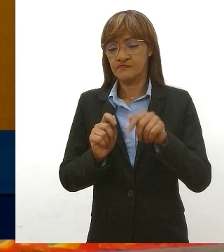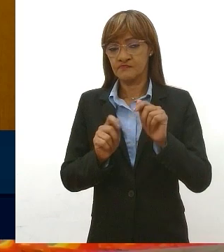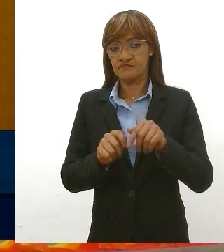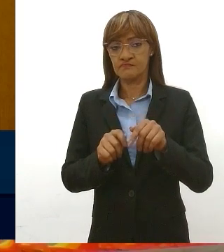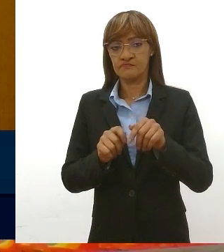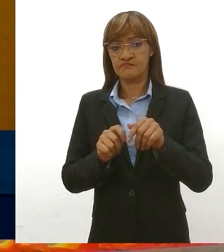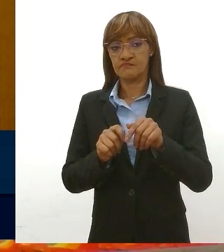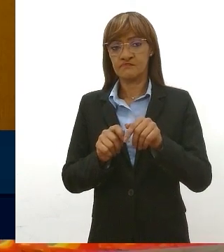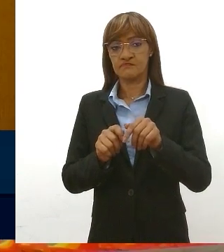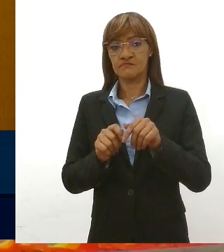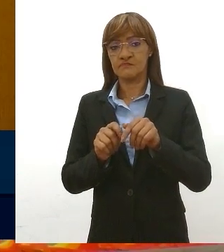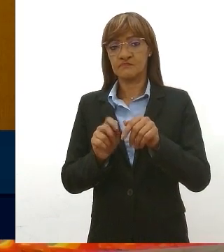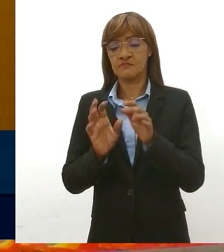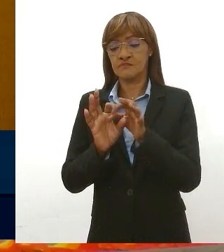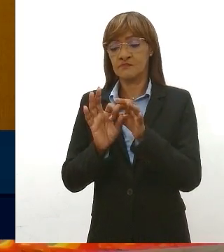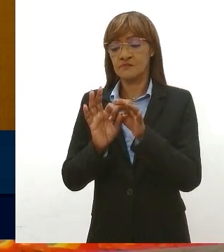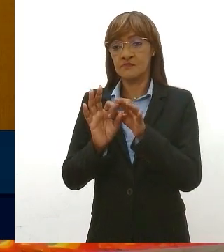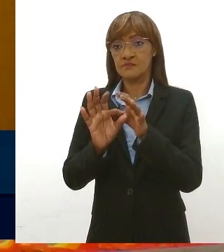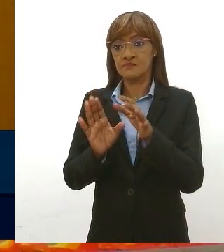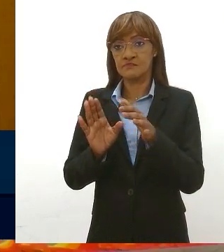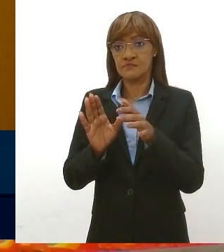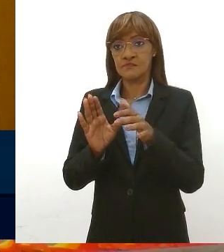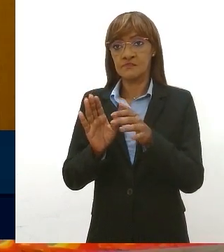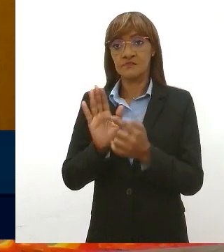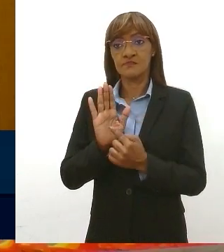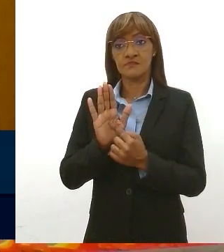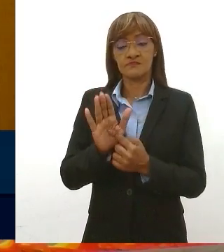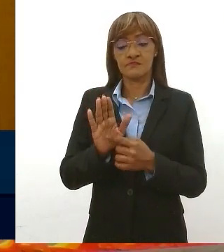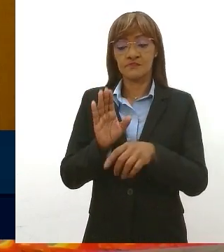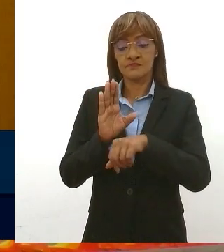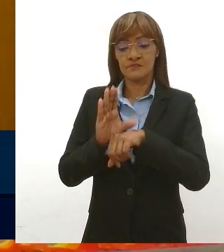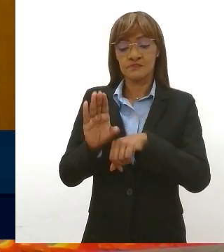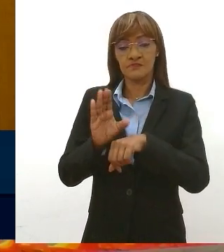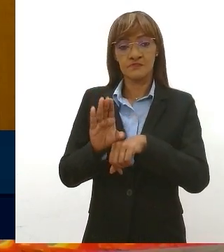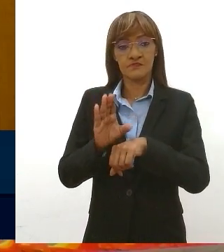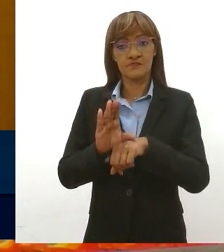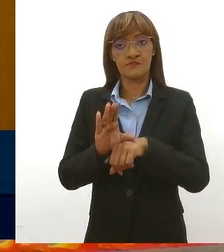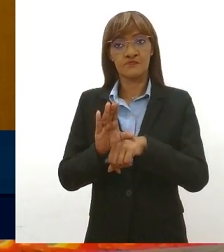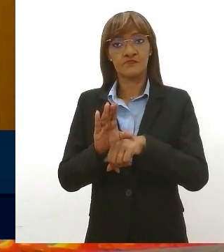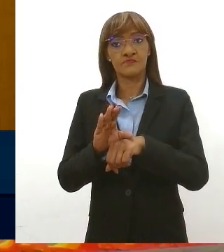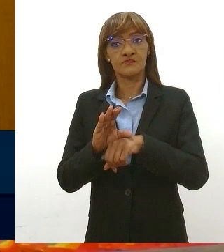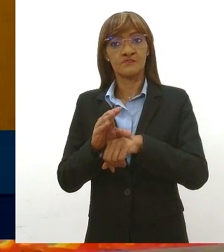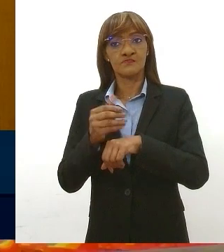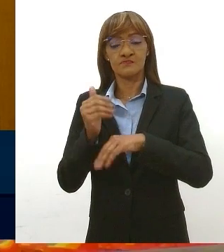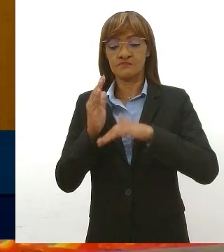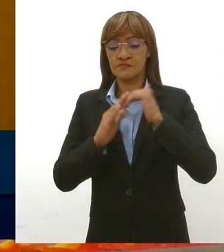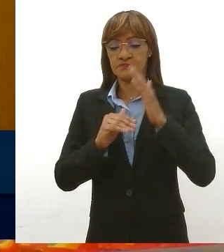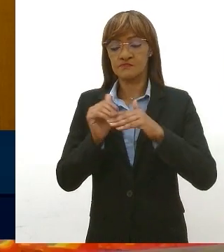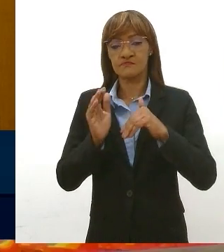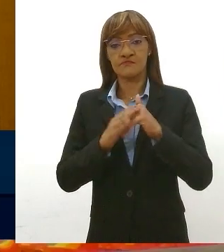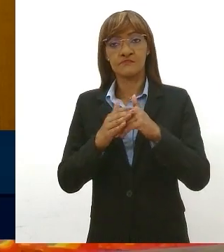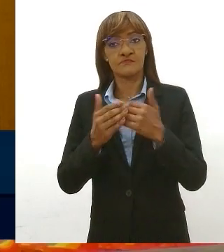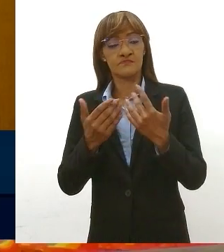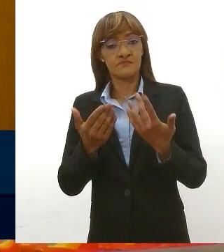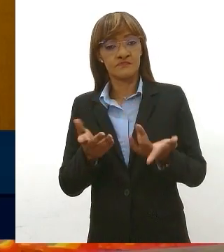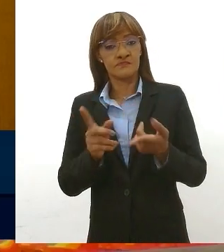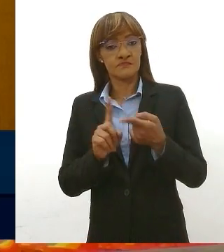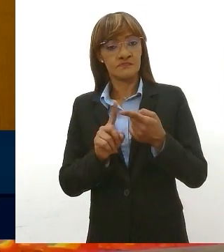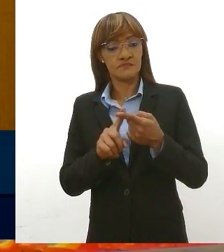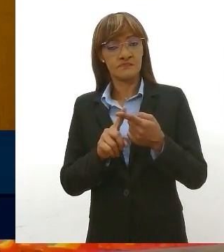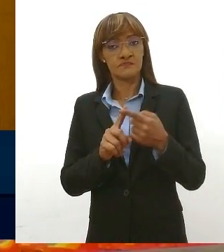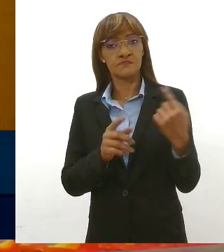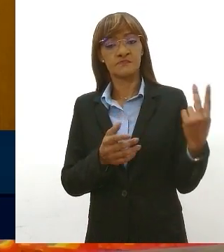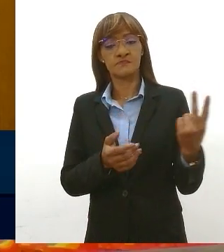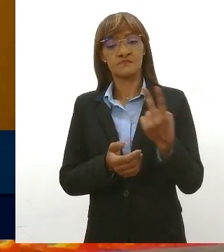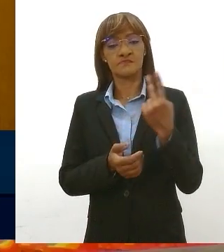profissão e ao mundo de trabalho, mas também colaborando para a sua valorização pessoal e